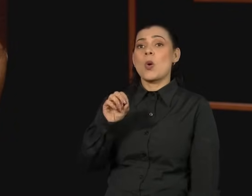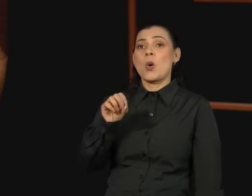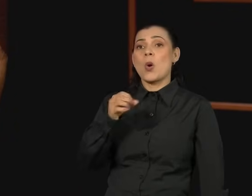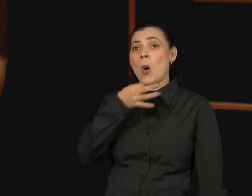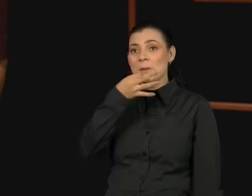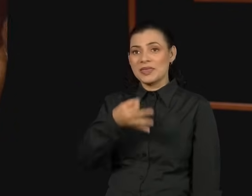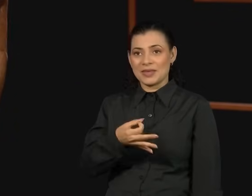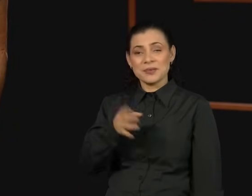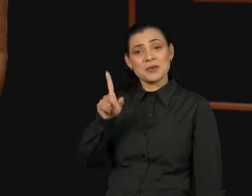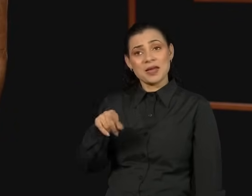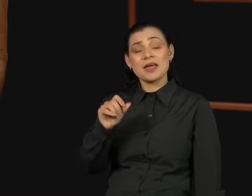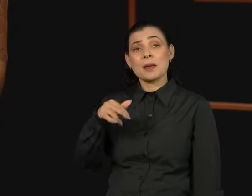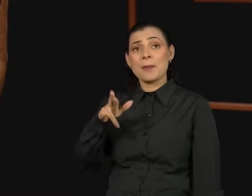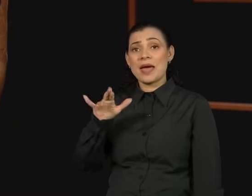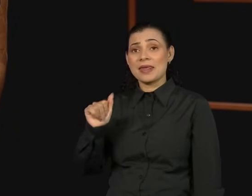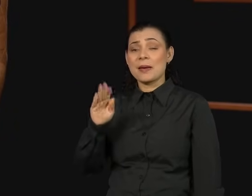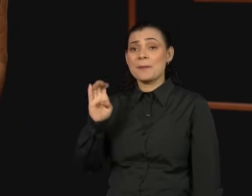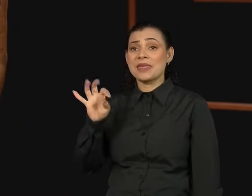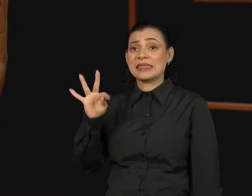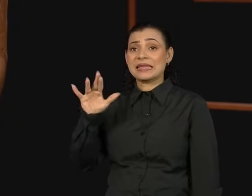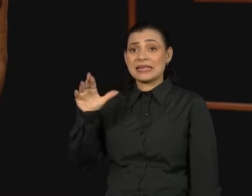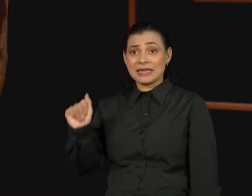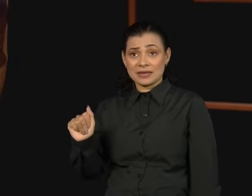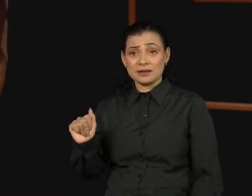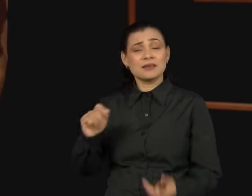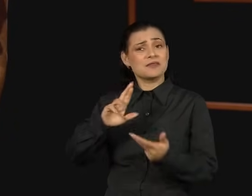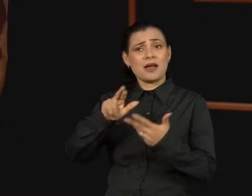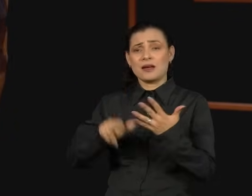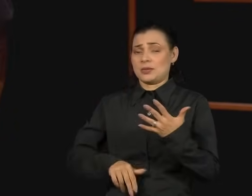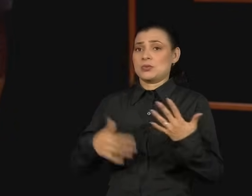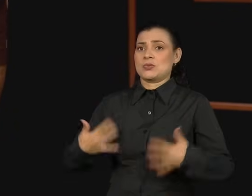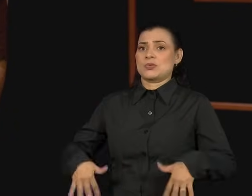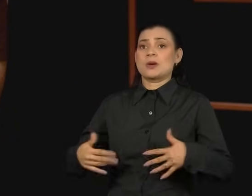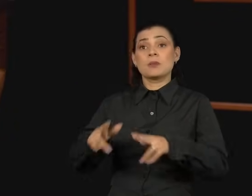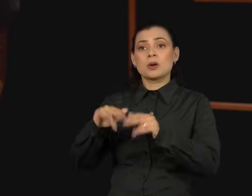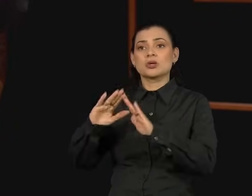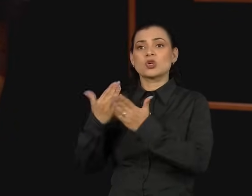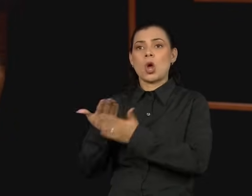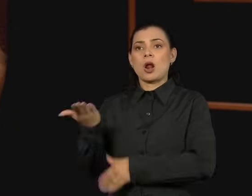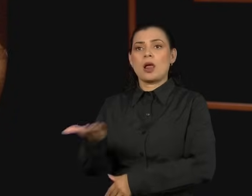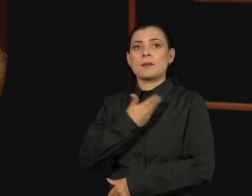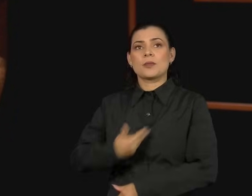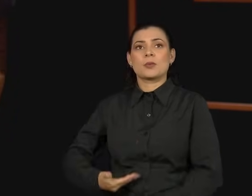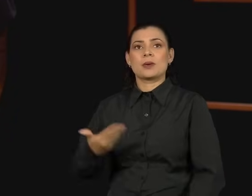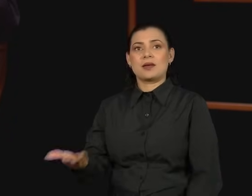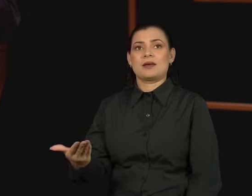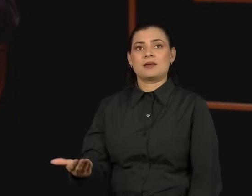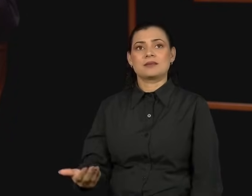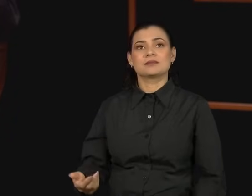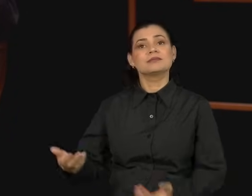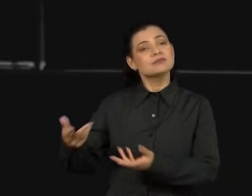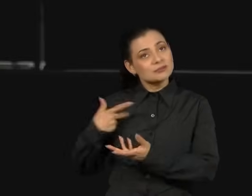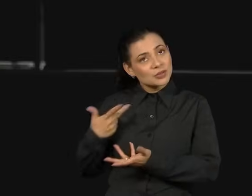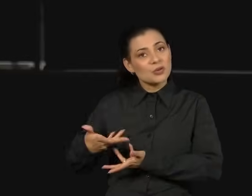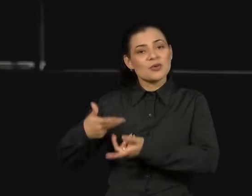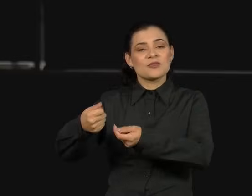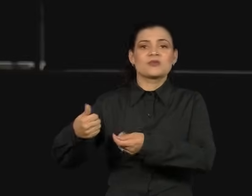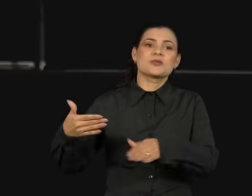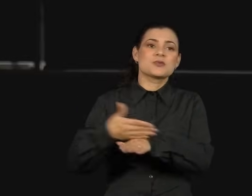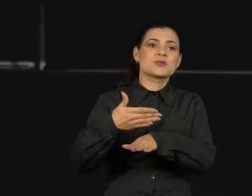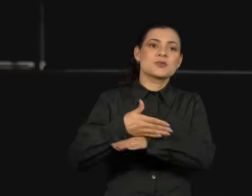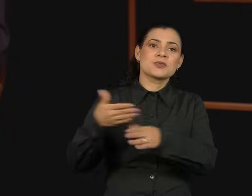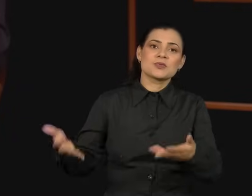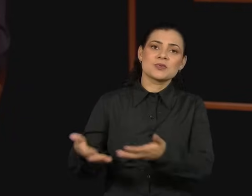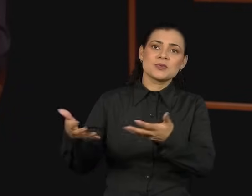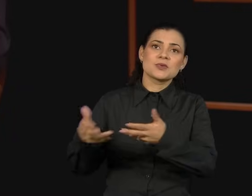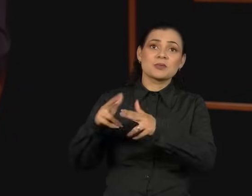surgindo, Zequete e João do Vale, graças à minha escola pública. Maravilha. E isso